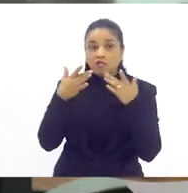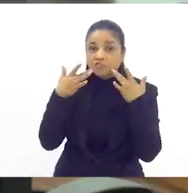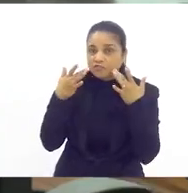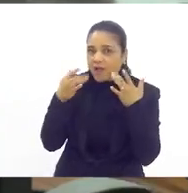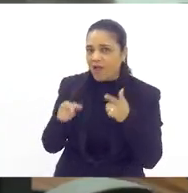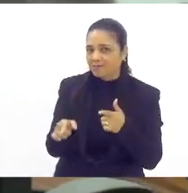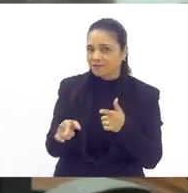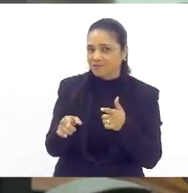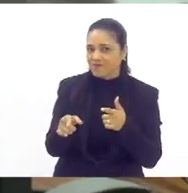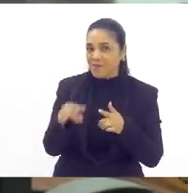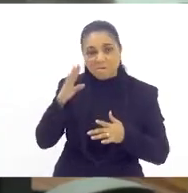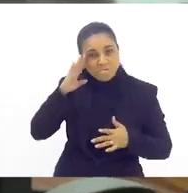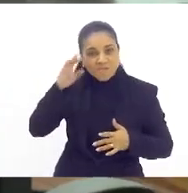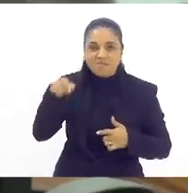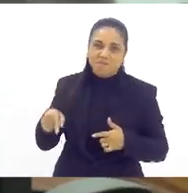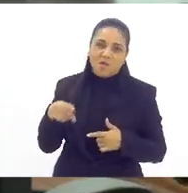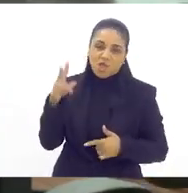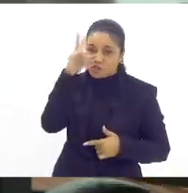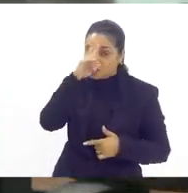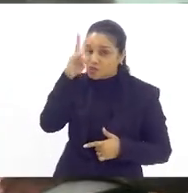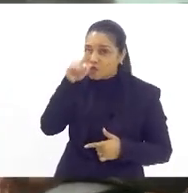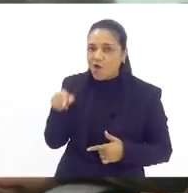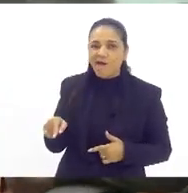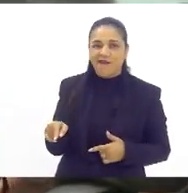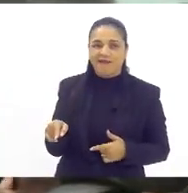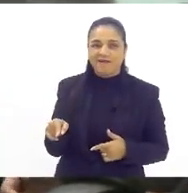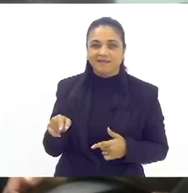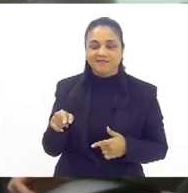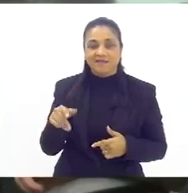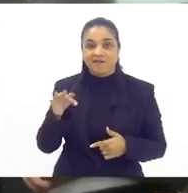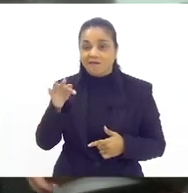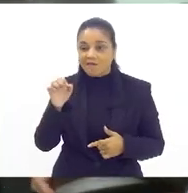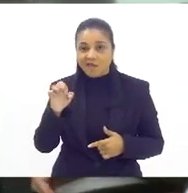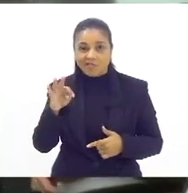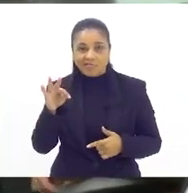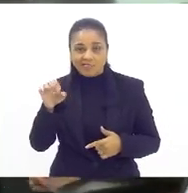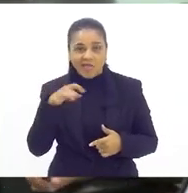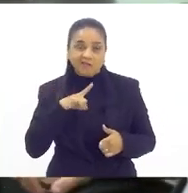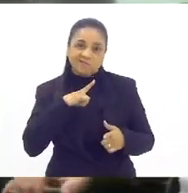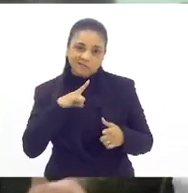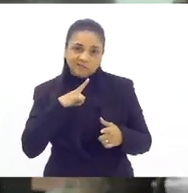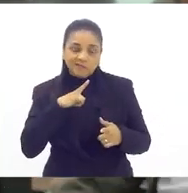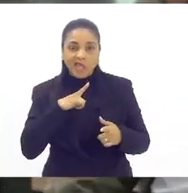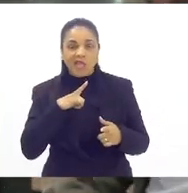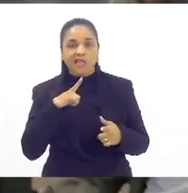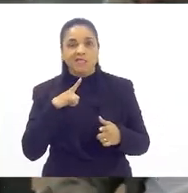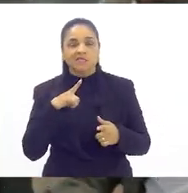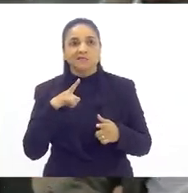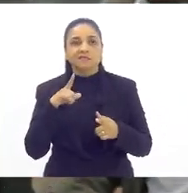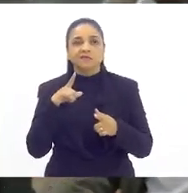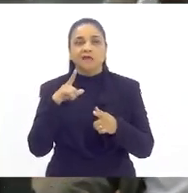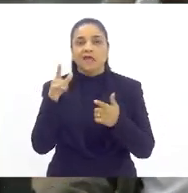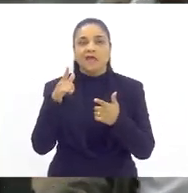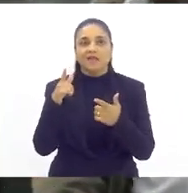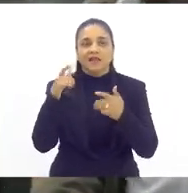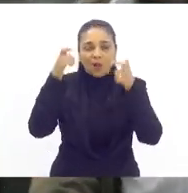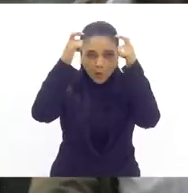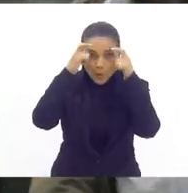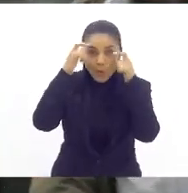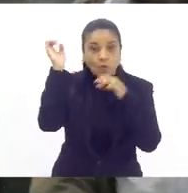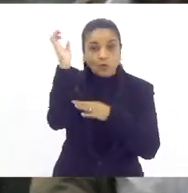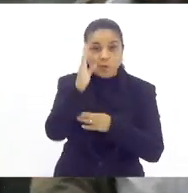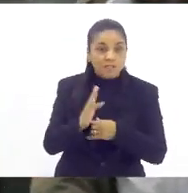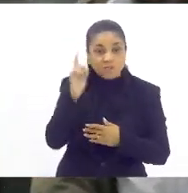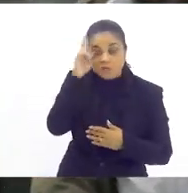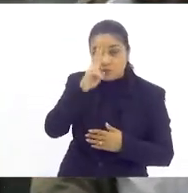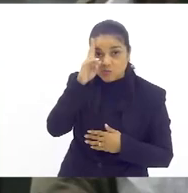de teatro que é fundamental ela é histórica os a Faetec ela tem joias da coroa de Educação do Brasil Então nesse